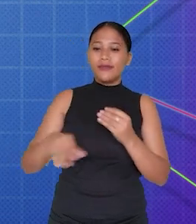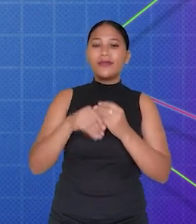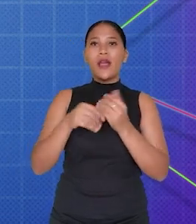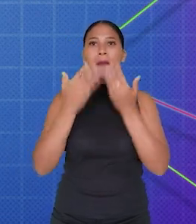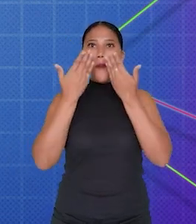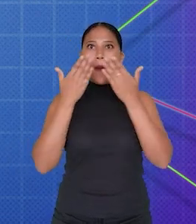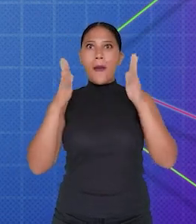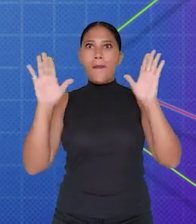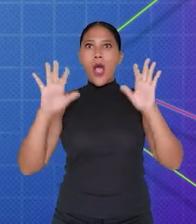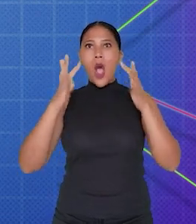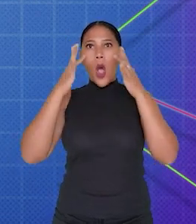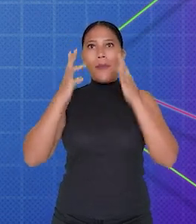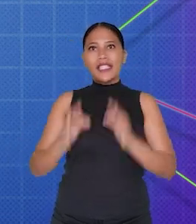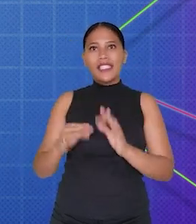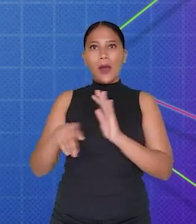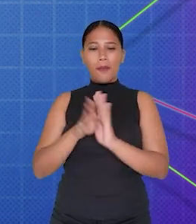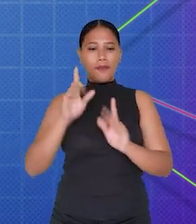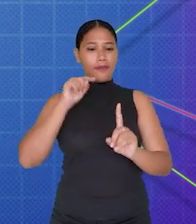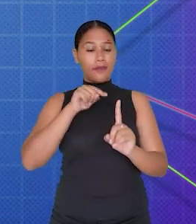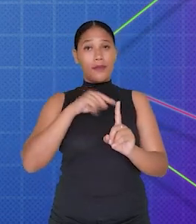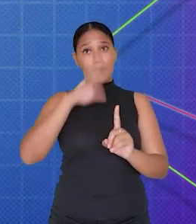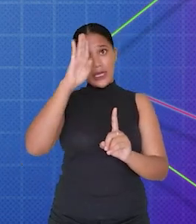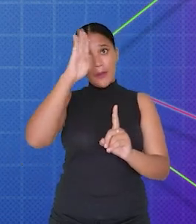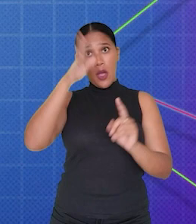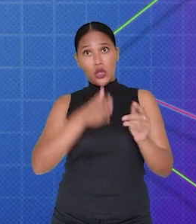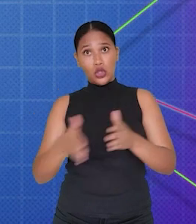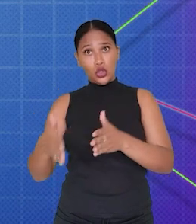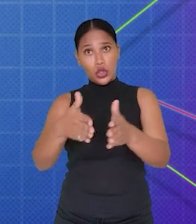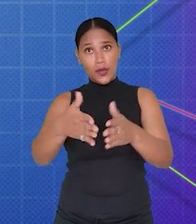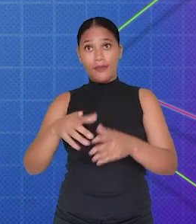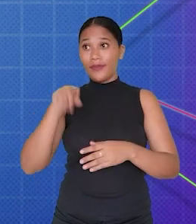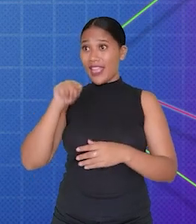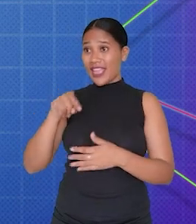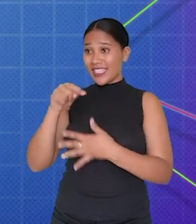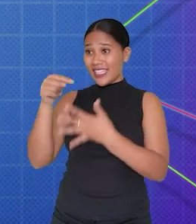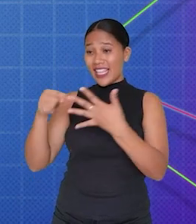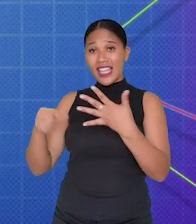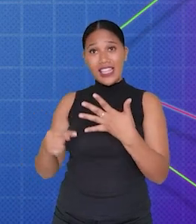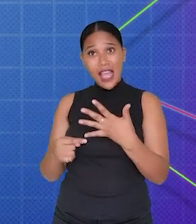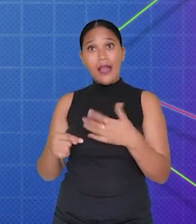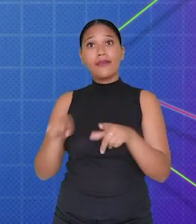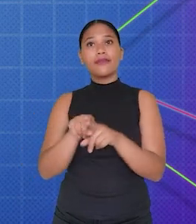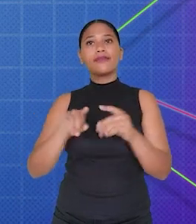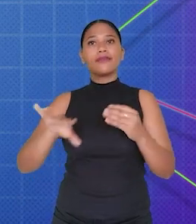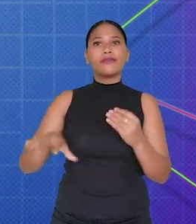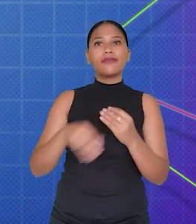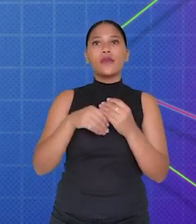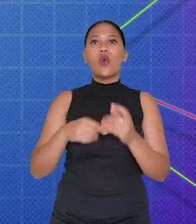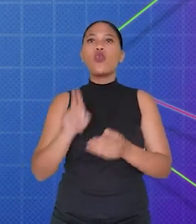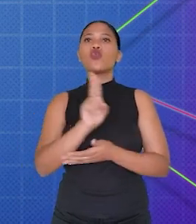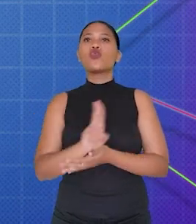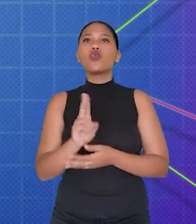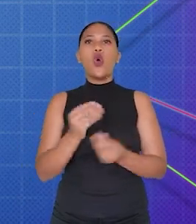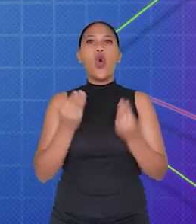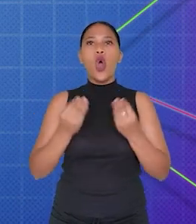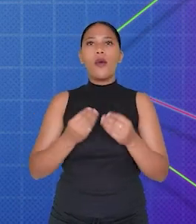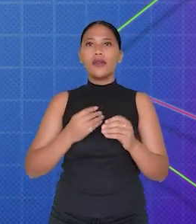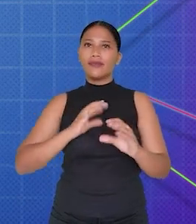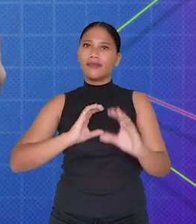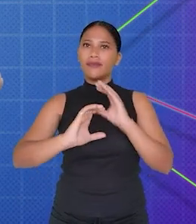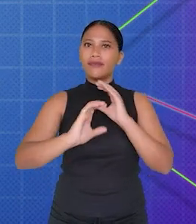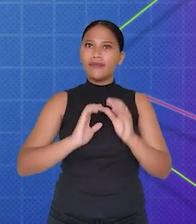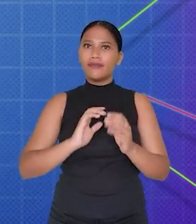e ampliando a compreensão da jornada do personagem principal. Esses elementos secundários também podem ser utilizados para